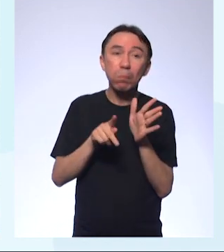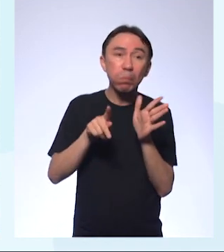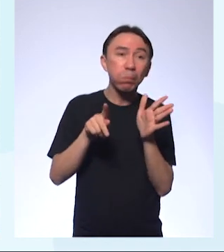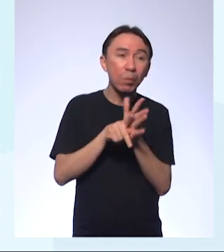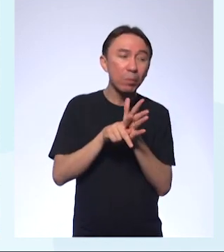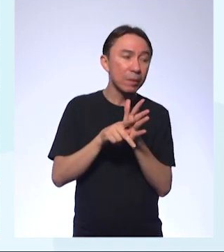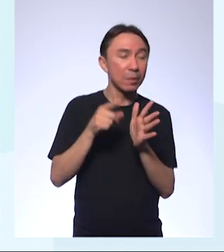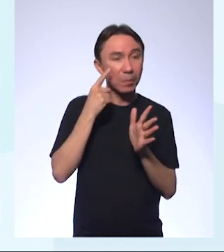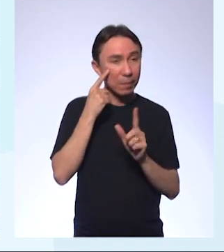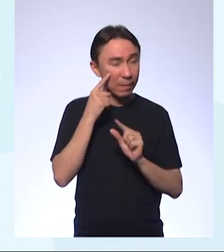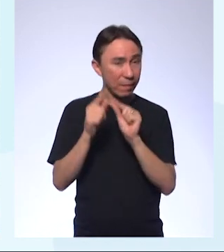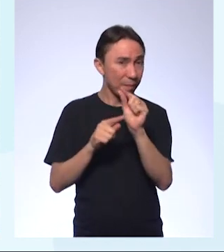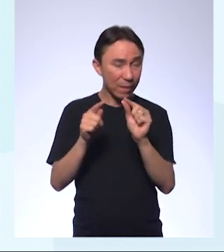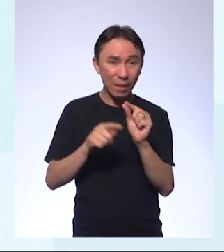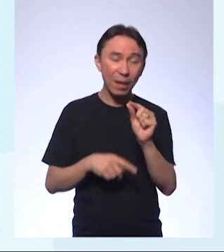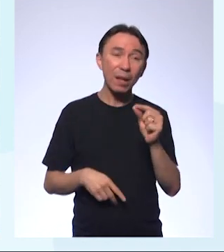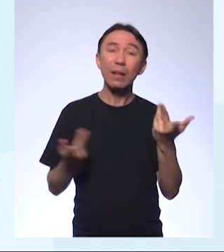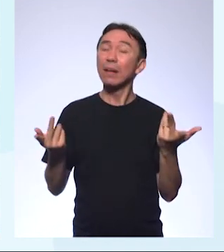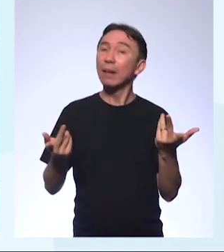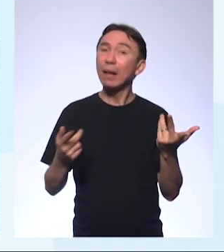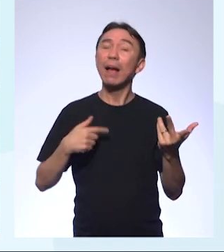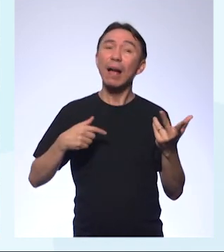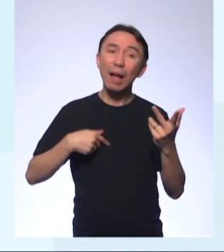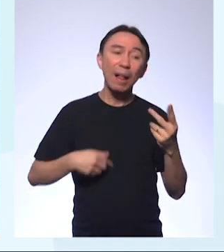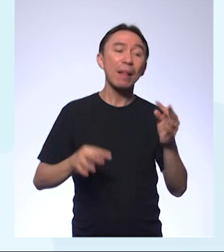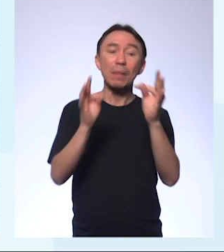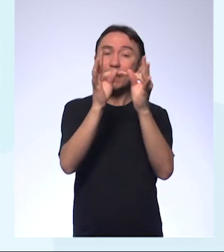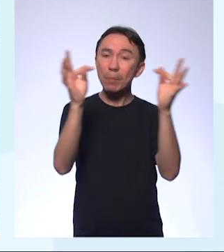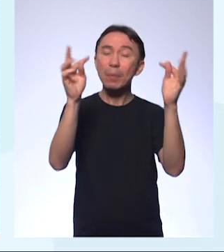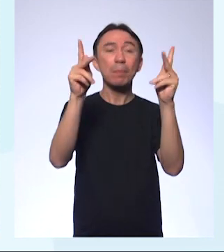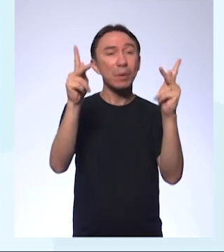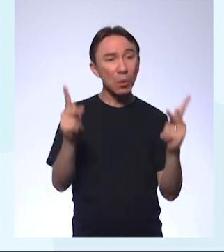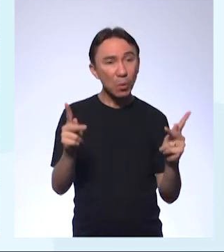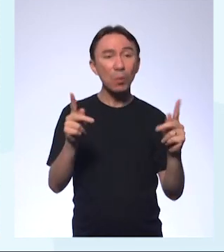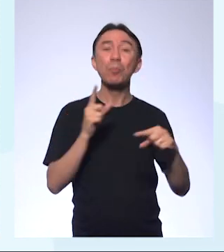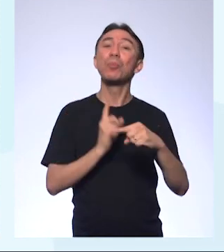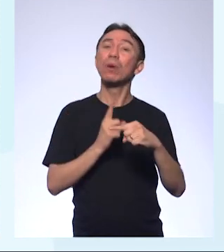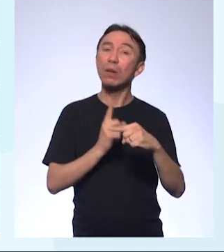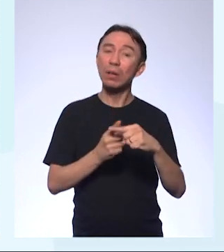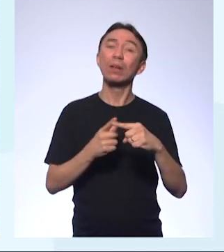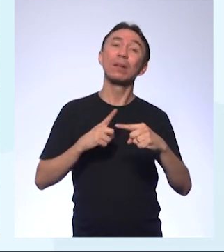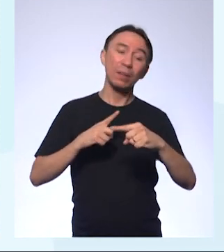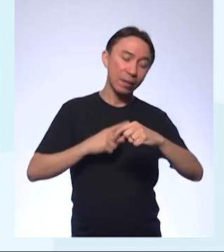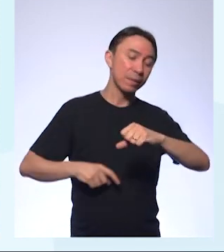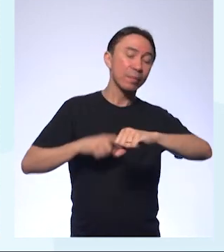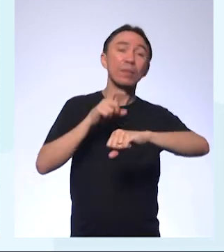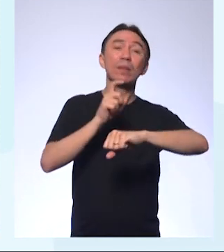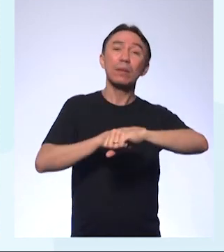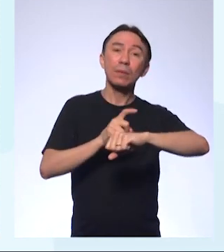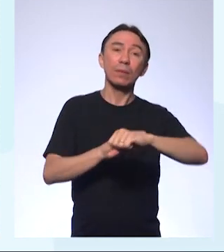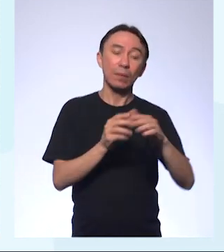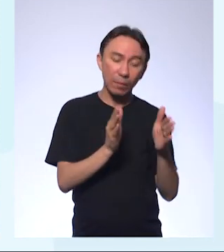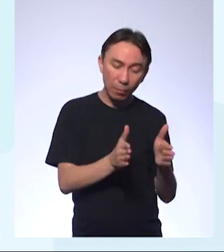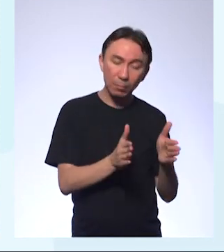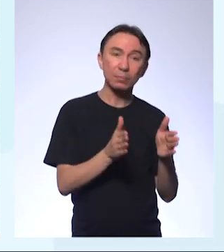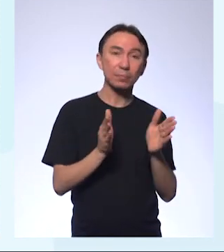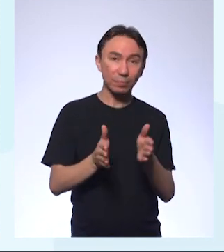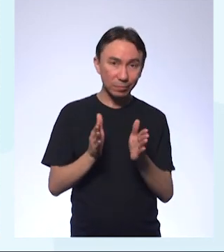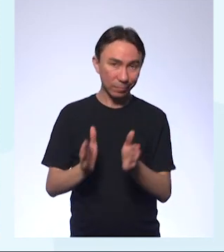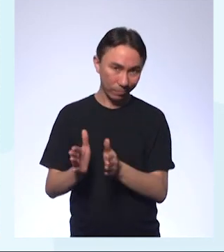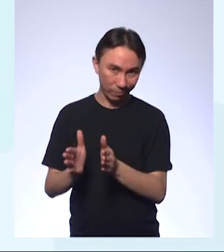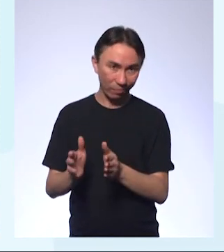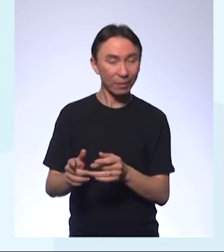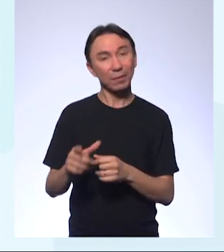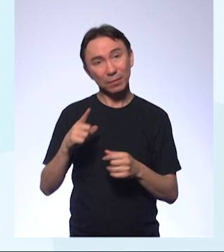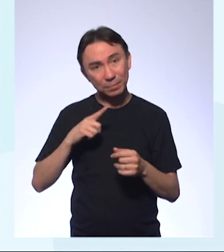tabela periódica se chama periódica porque tem os períodos e tem propriedades que se repetem ao longo da tabela de